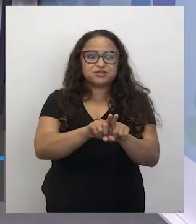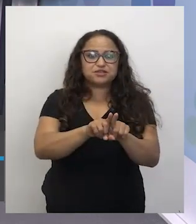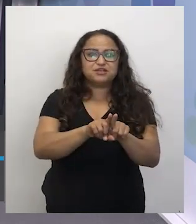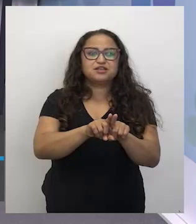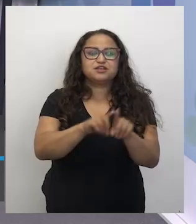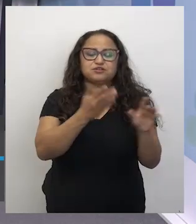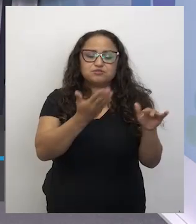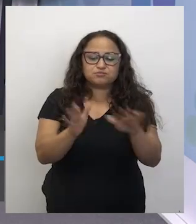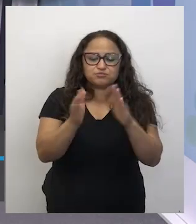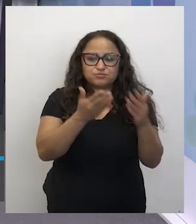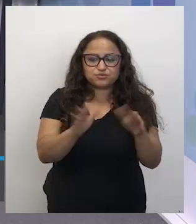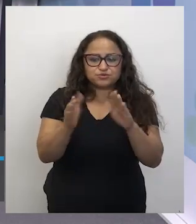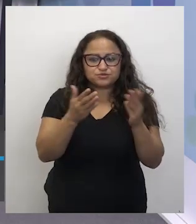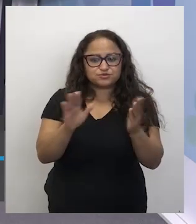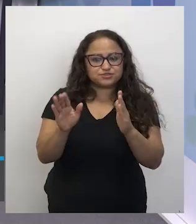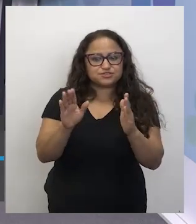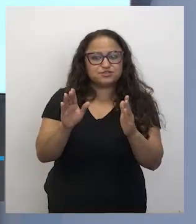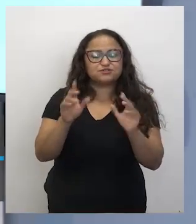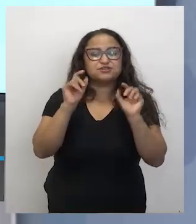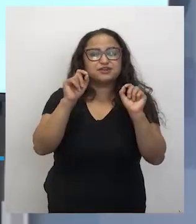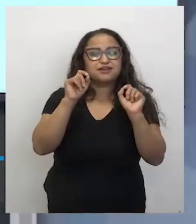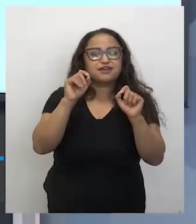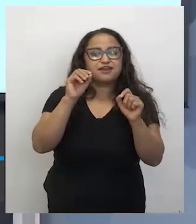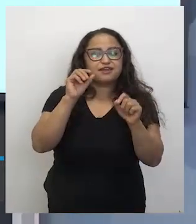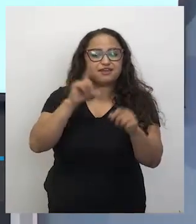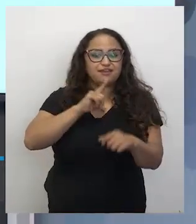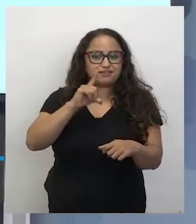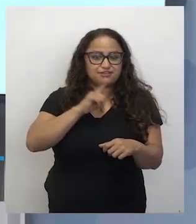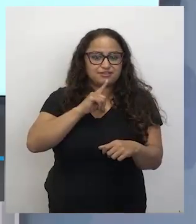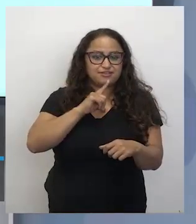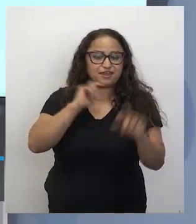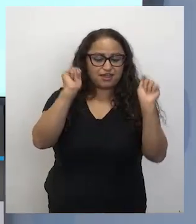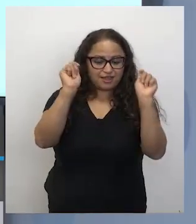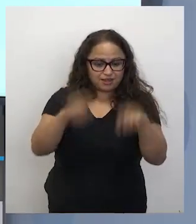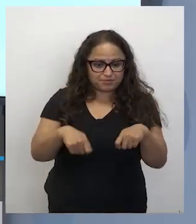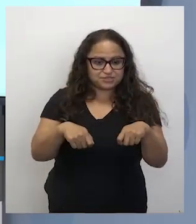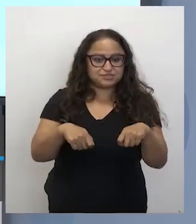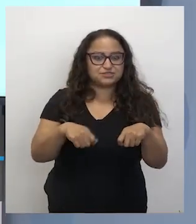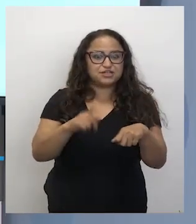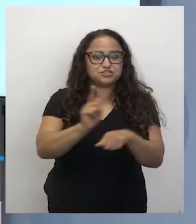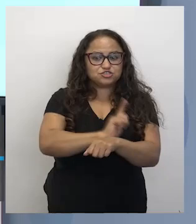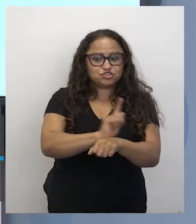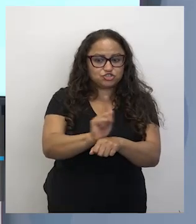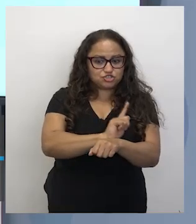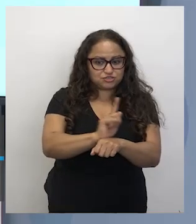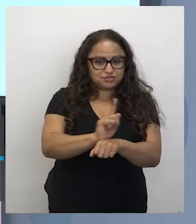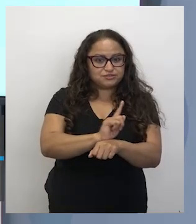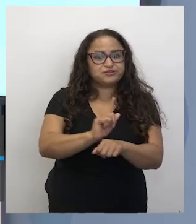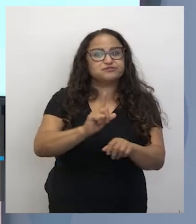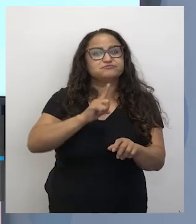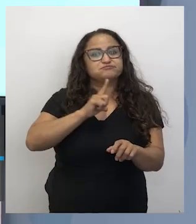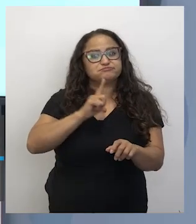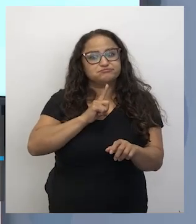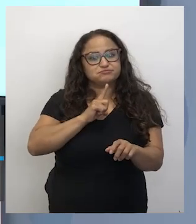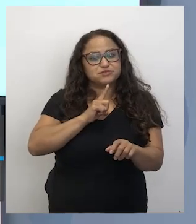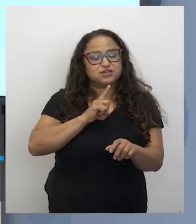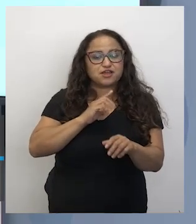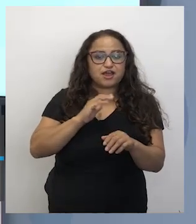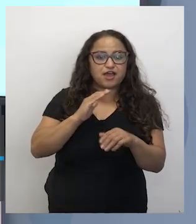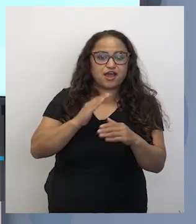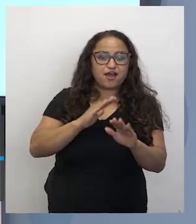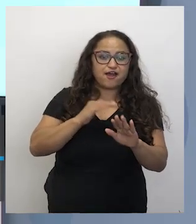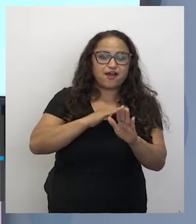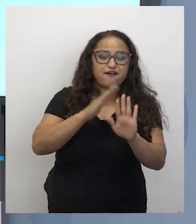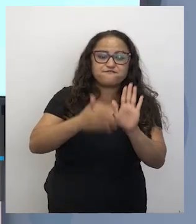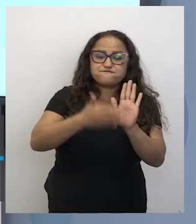também, né? Que tanto quem tem a capacidade de gestão, né? Que está aí, né? Na dianteira desse tipo